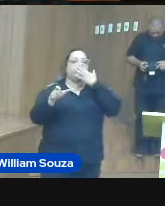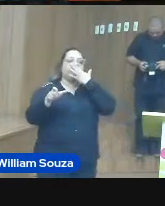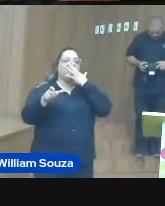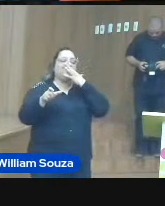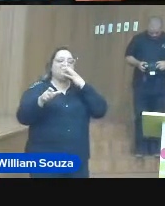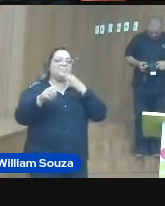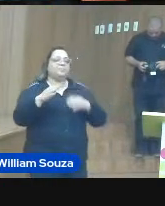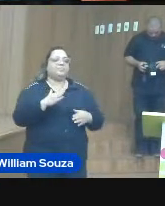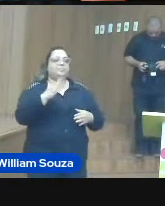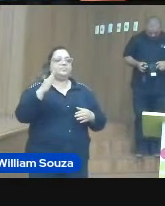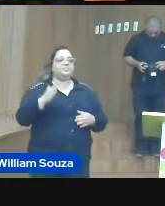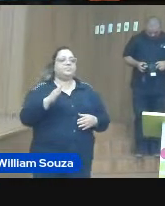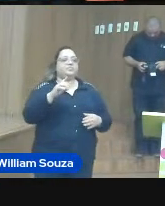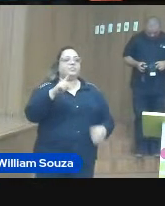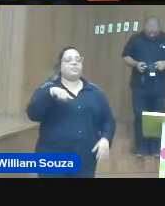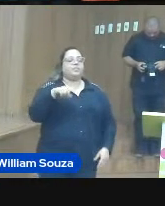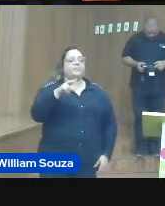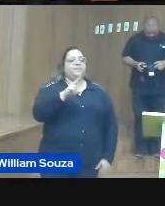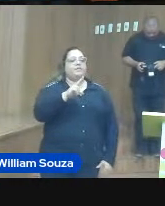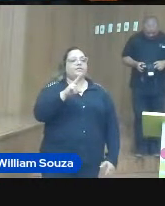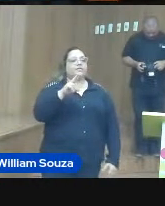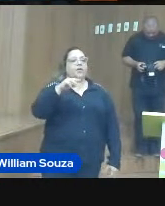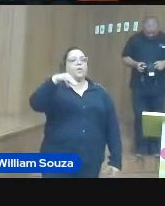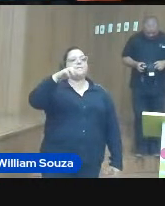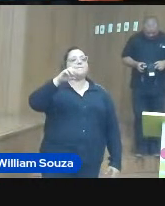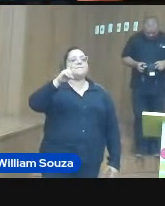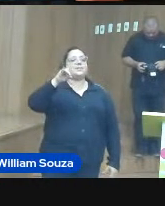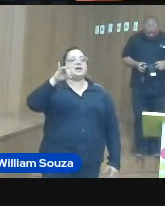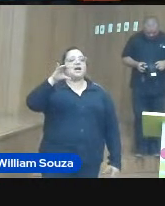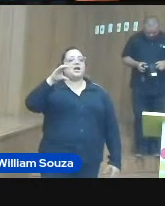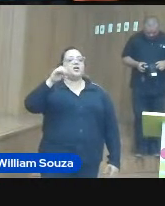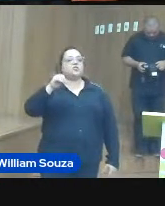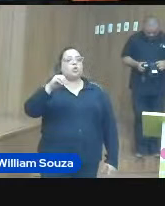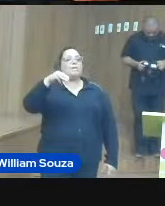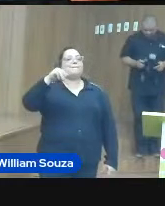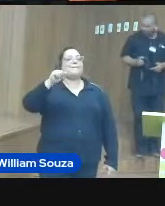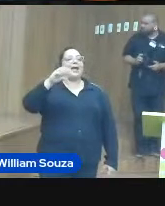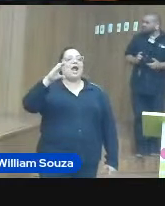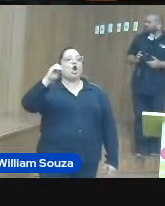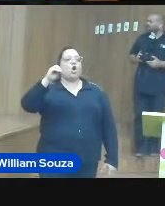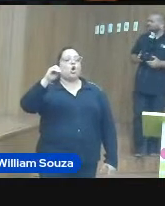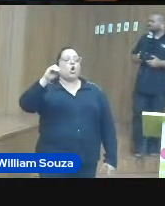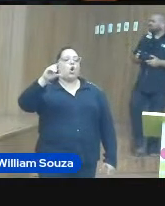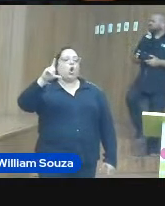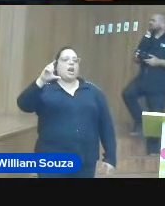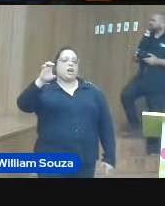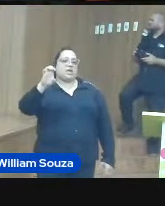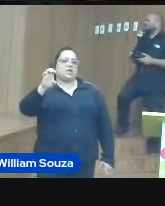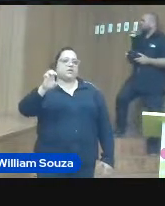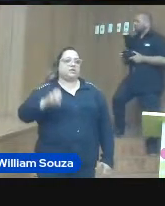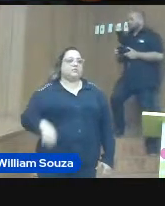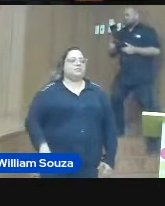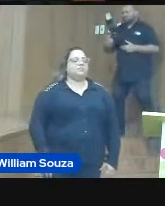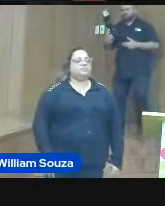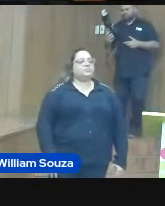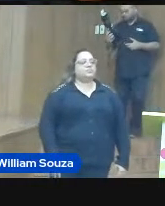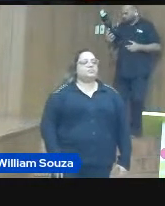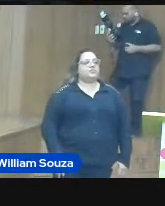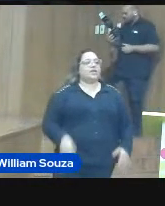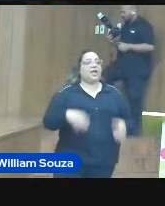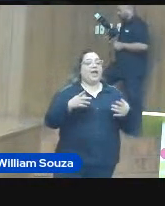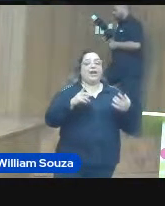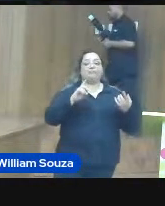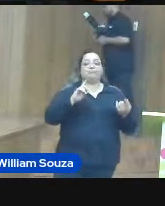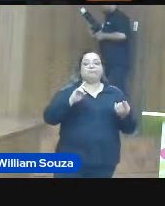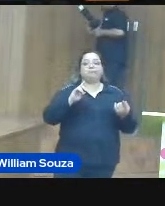lado, é o médico, é o McCoy, o nome dele é McCoy. Aí o McCoy era o oposto,